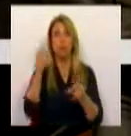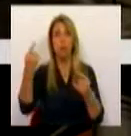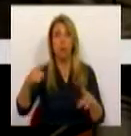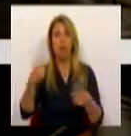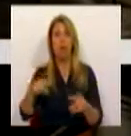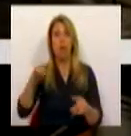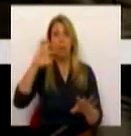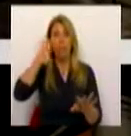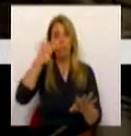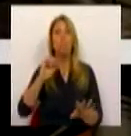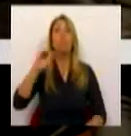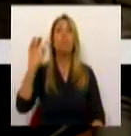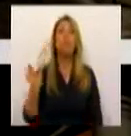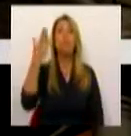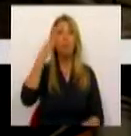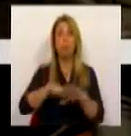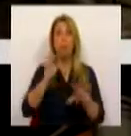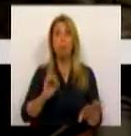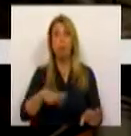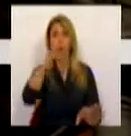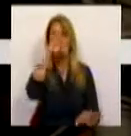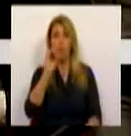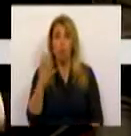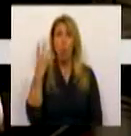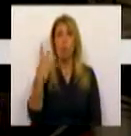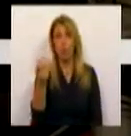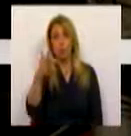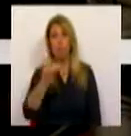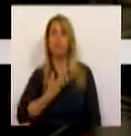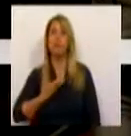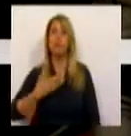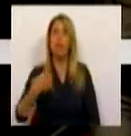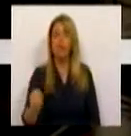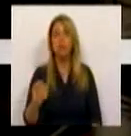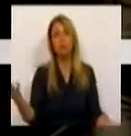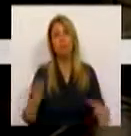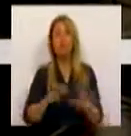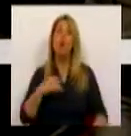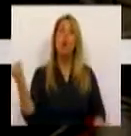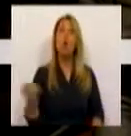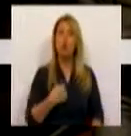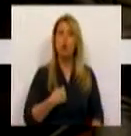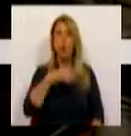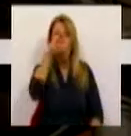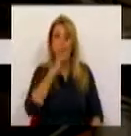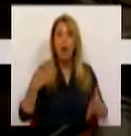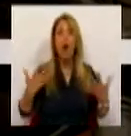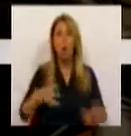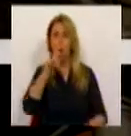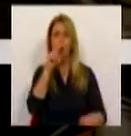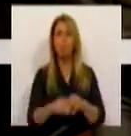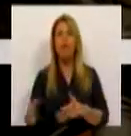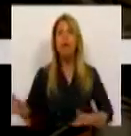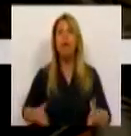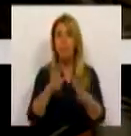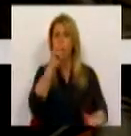os 4 anos de governo do PSD e do CDS. E por isso, este Governo interrompeu essa trajetória, aliás,